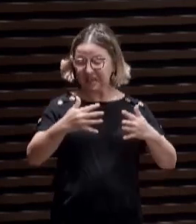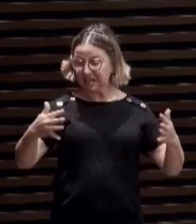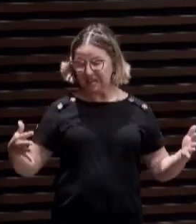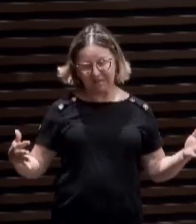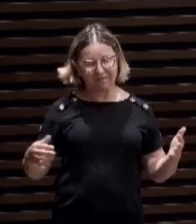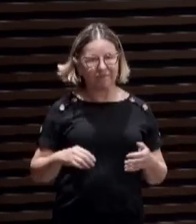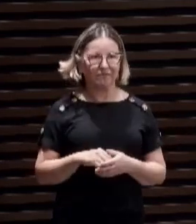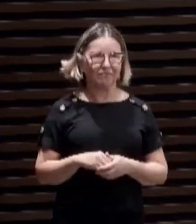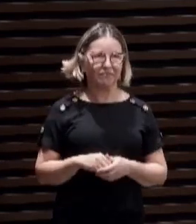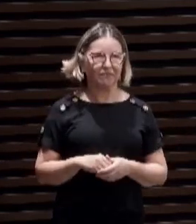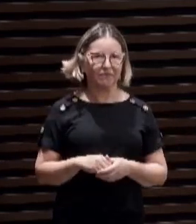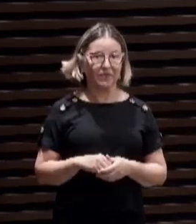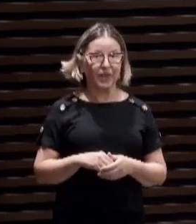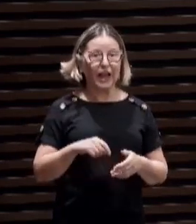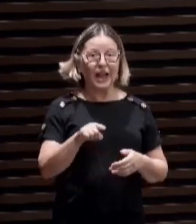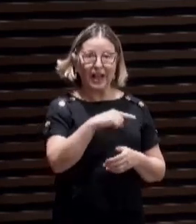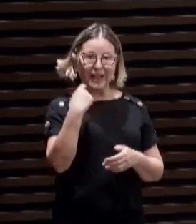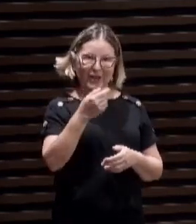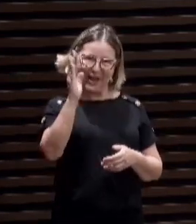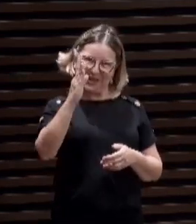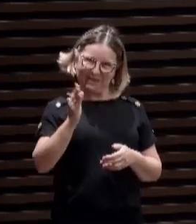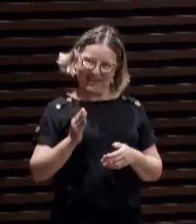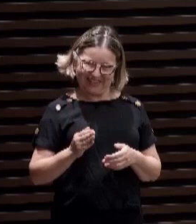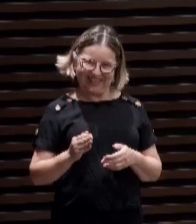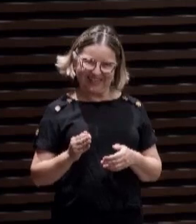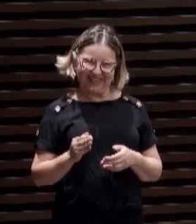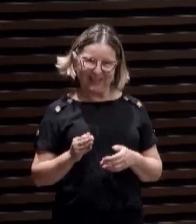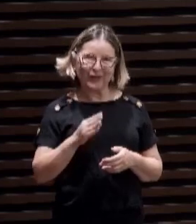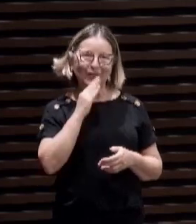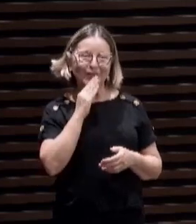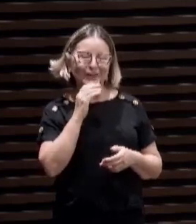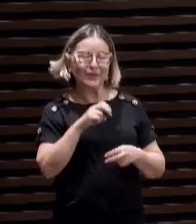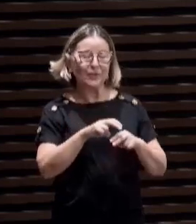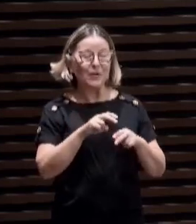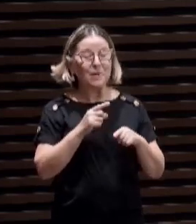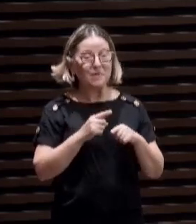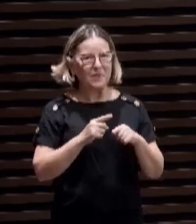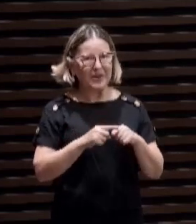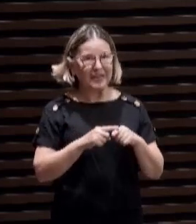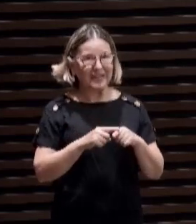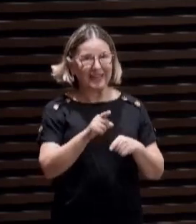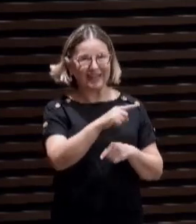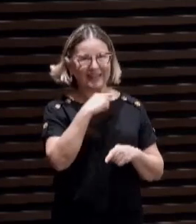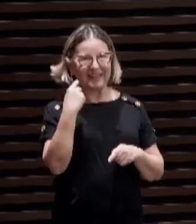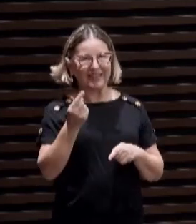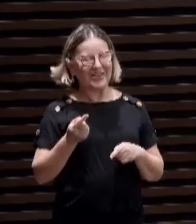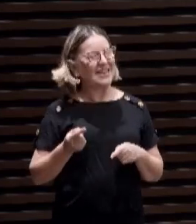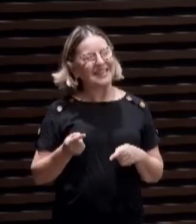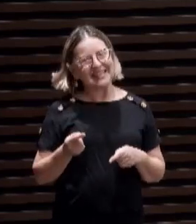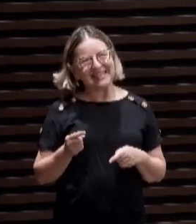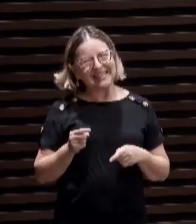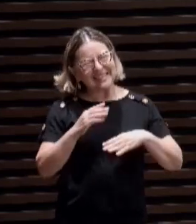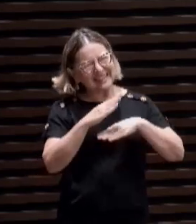por ser um povo caloroso, receptivo, ao contrário da Europa. Ontem mesmo, conversando com um rapaz